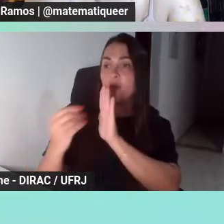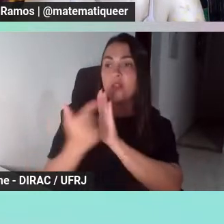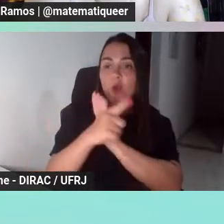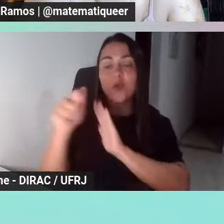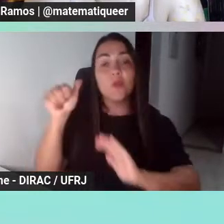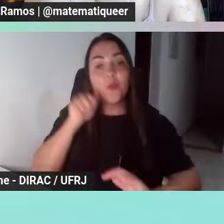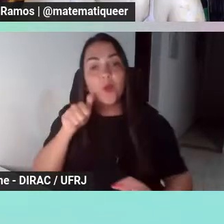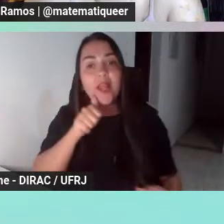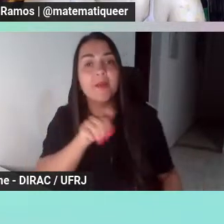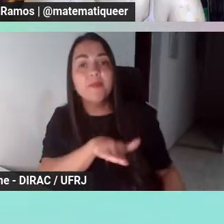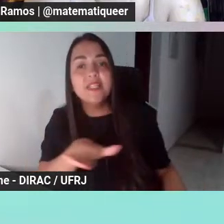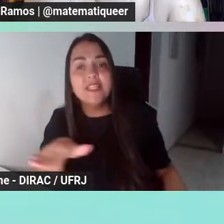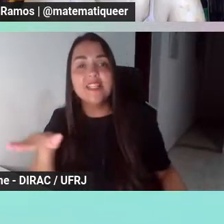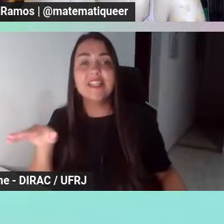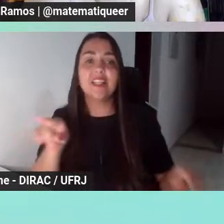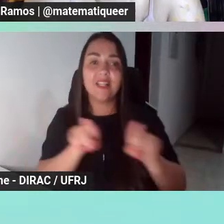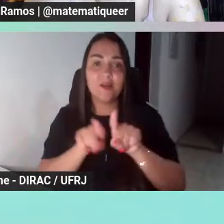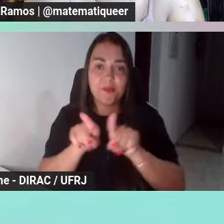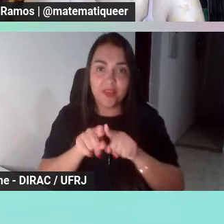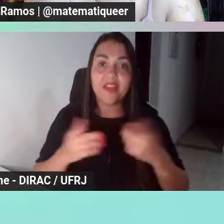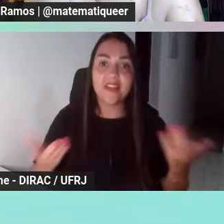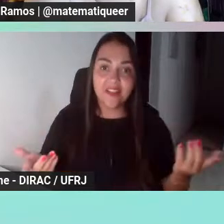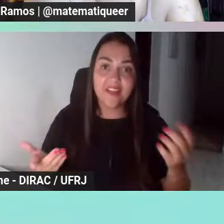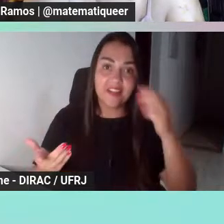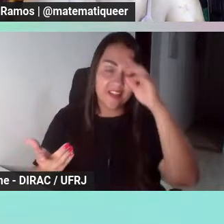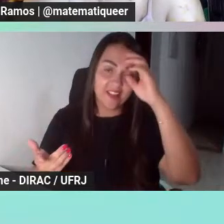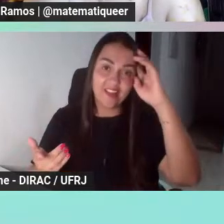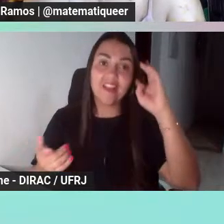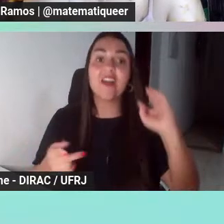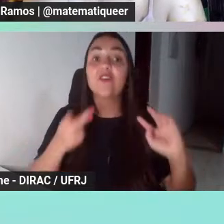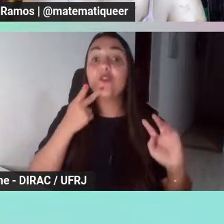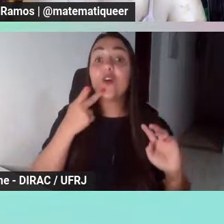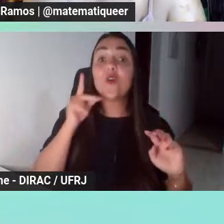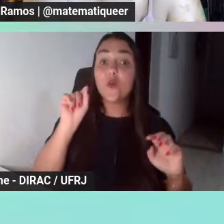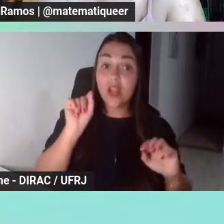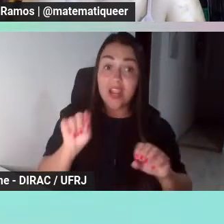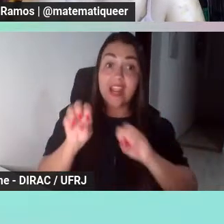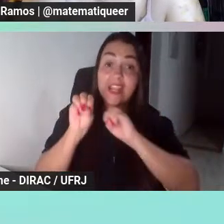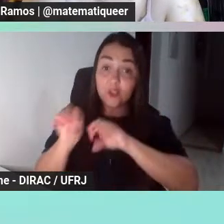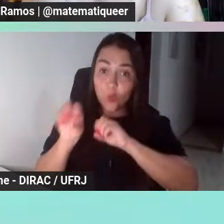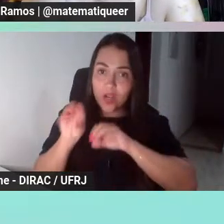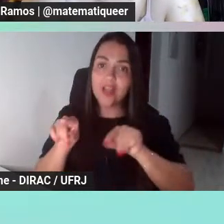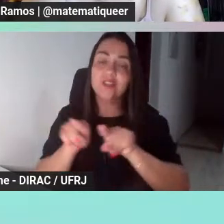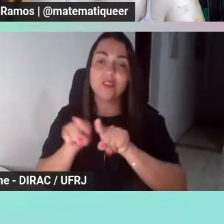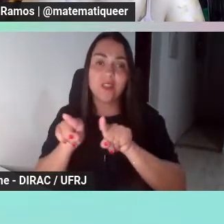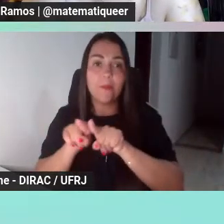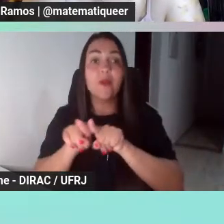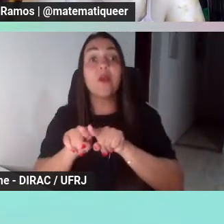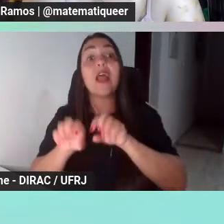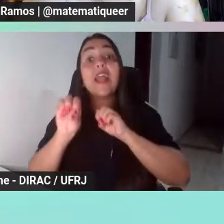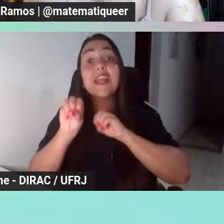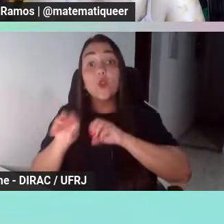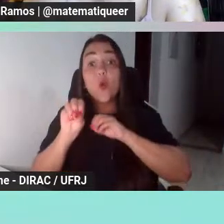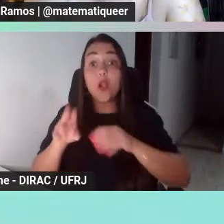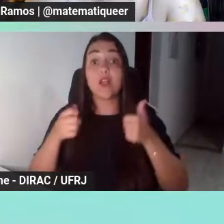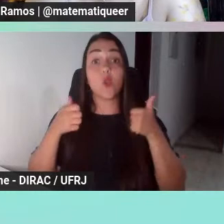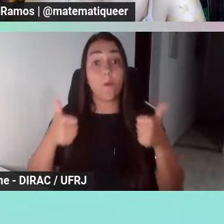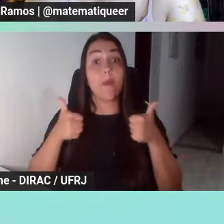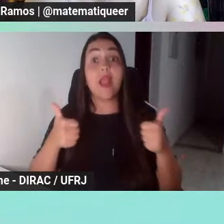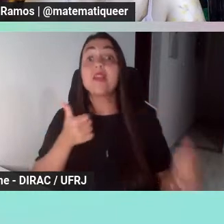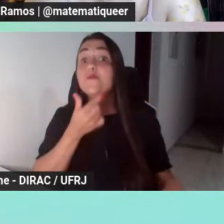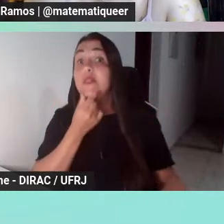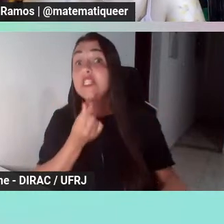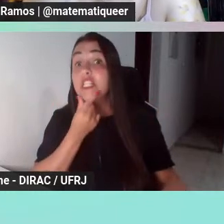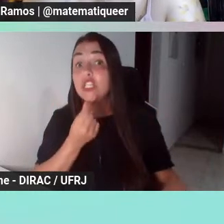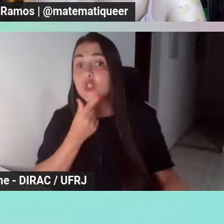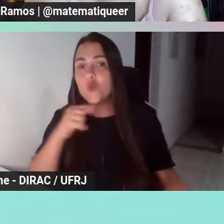meninas gente, e homens também, para educando, é possível. Educando os meninos. Educando também. Bem os meninos,